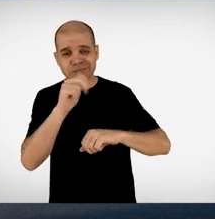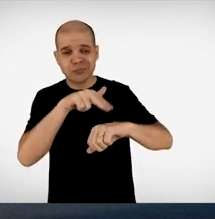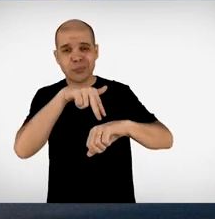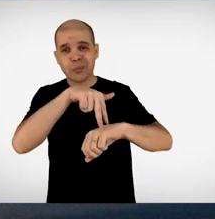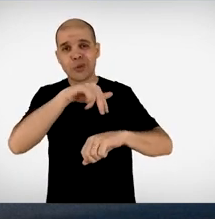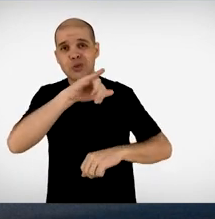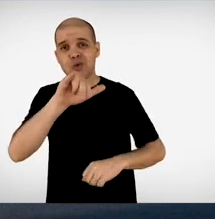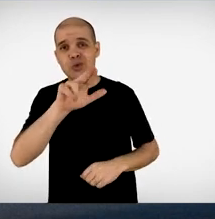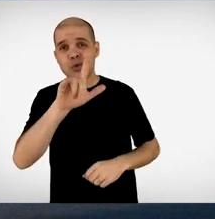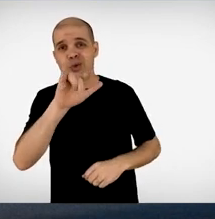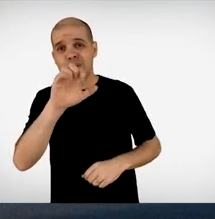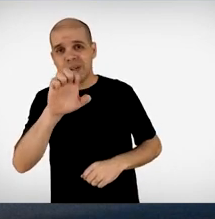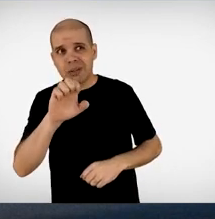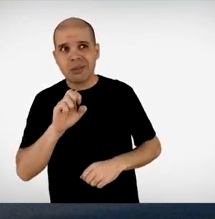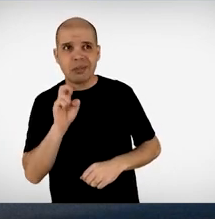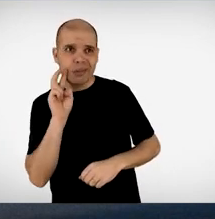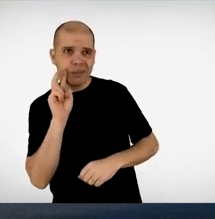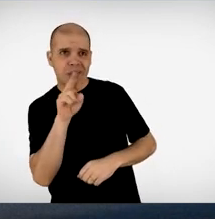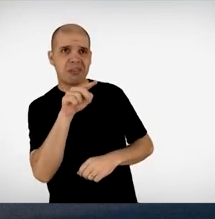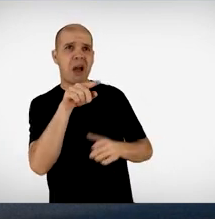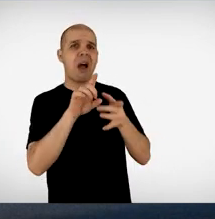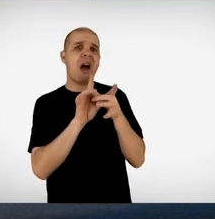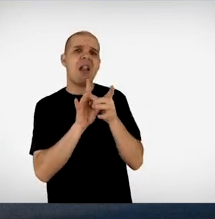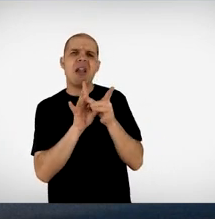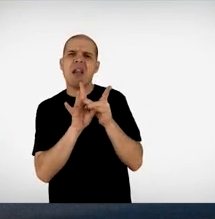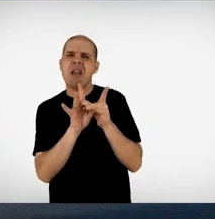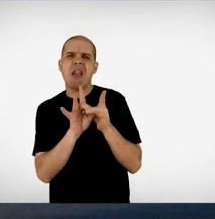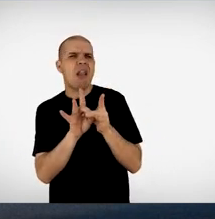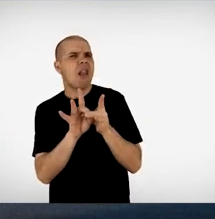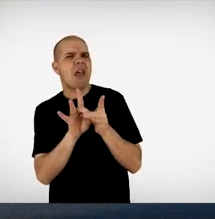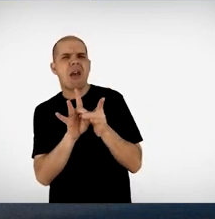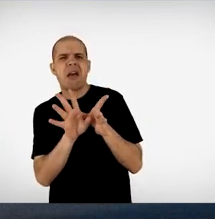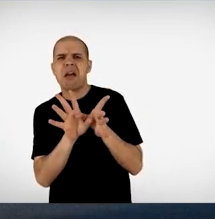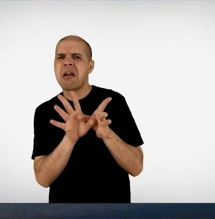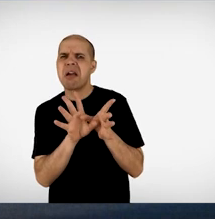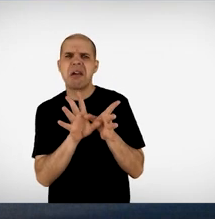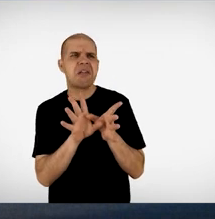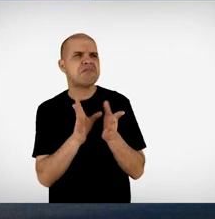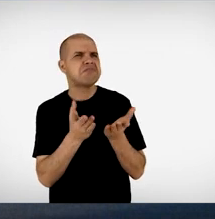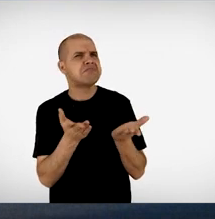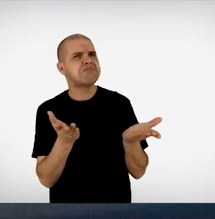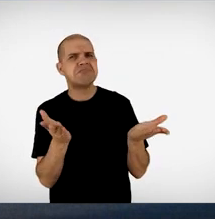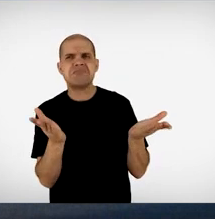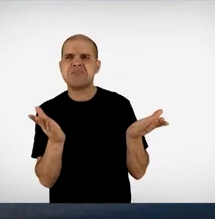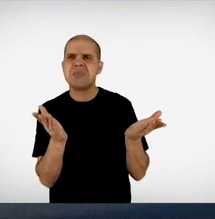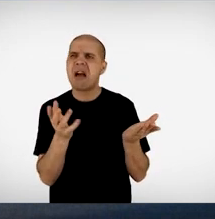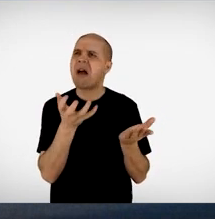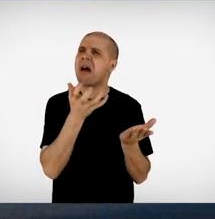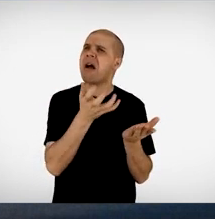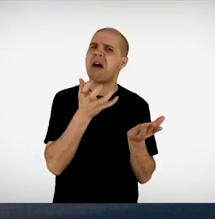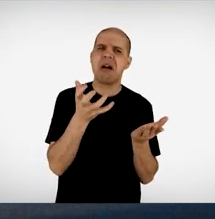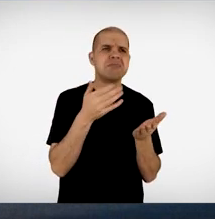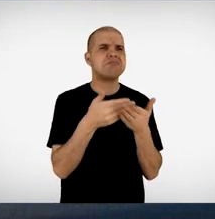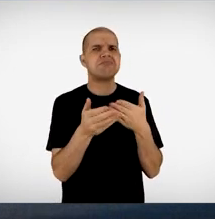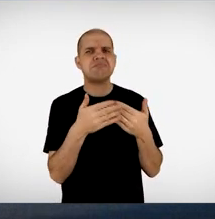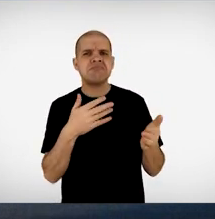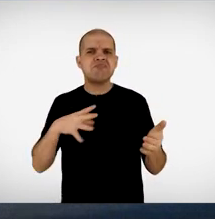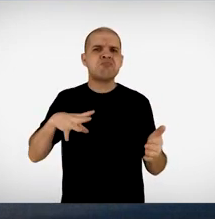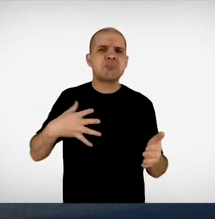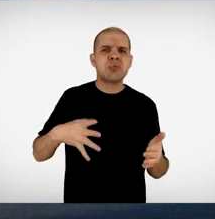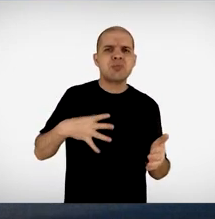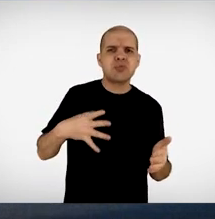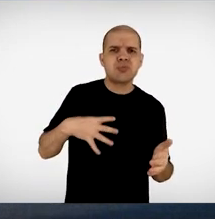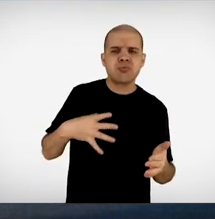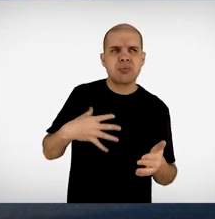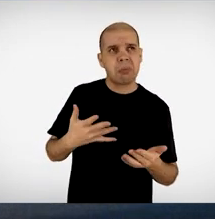Enfim, e eu acho que A Pior Pessoa do Mundo, é muito doido esse nome desse filme. Né? Será que foi mal traduzido pelo Brasil ou